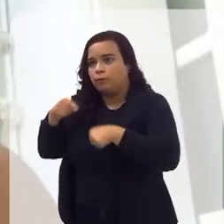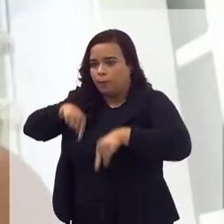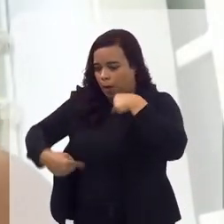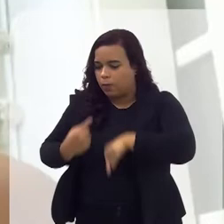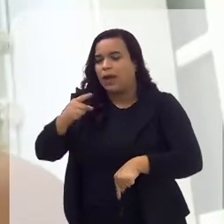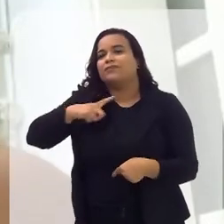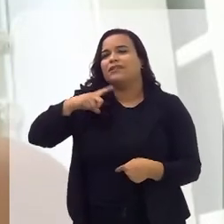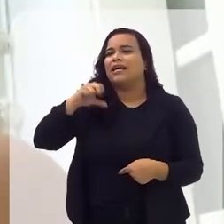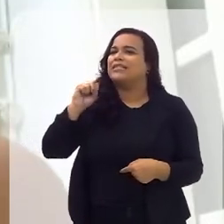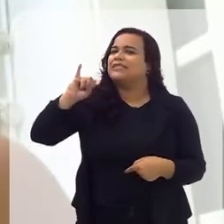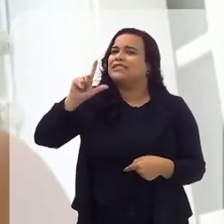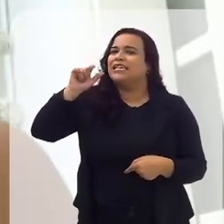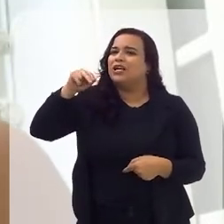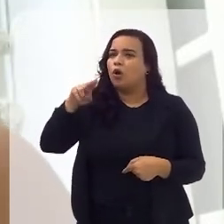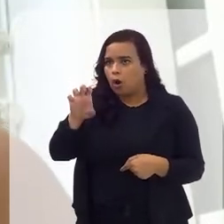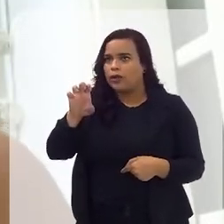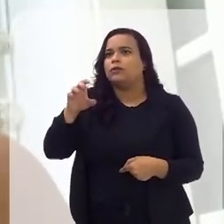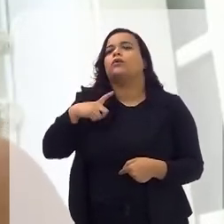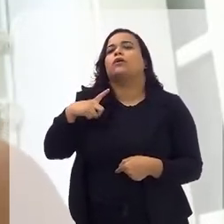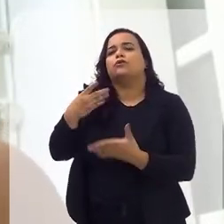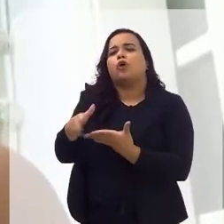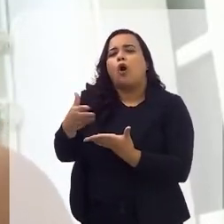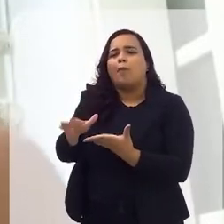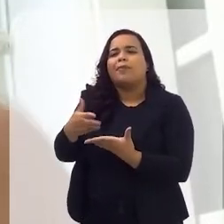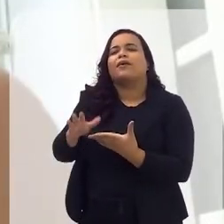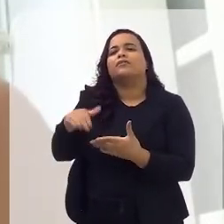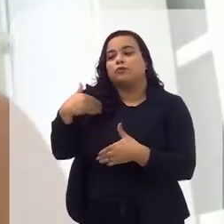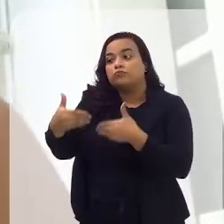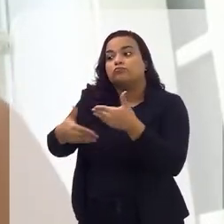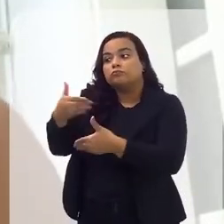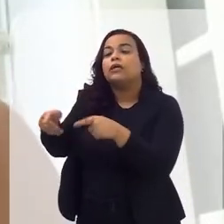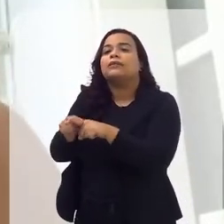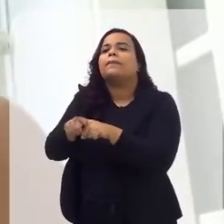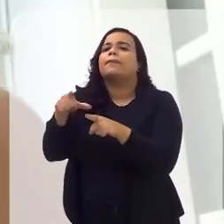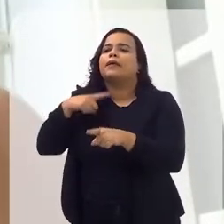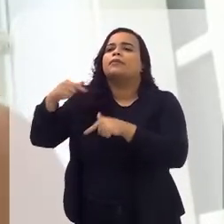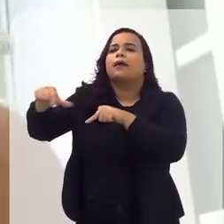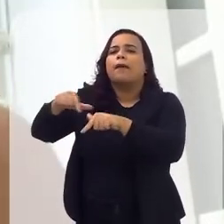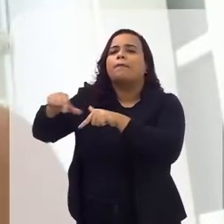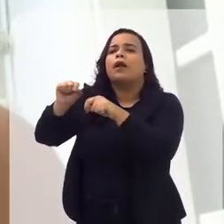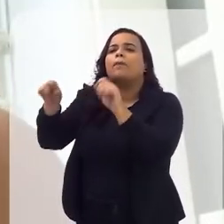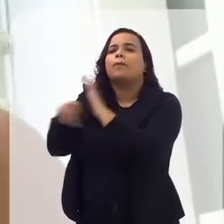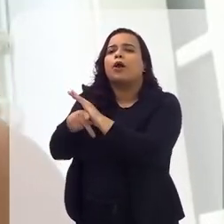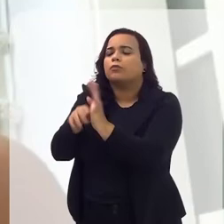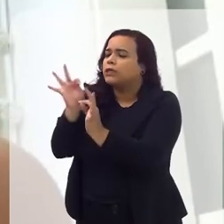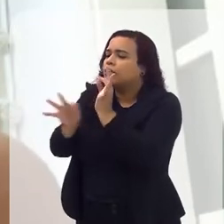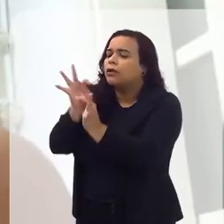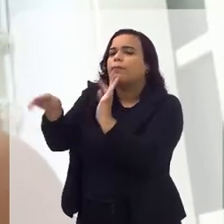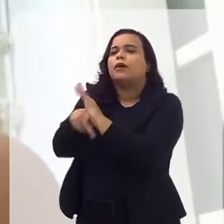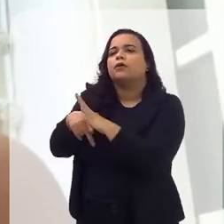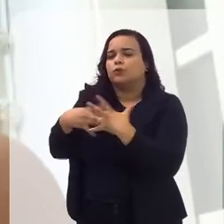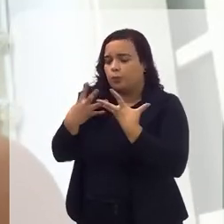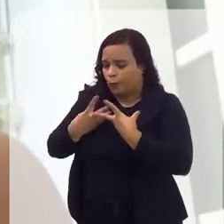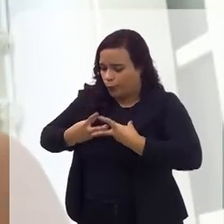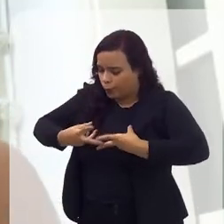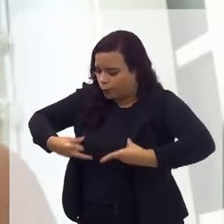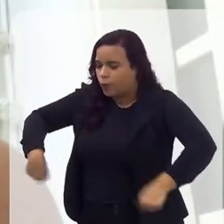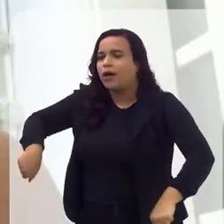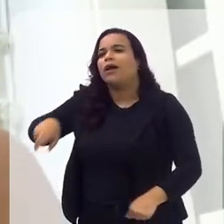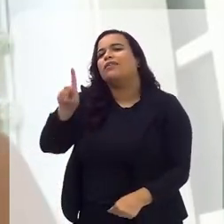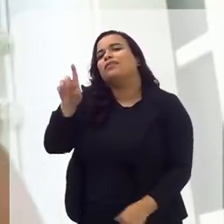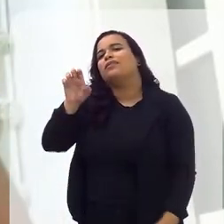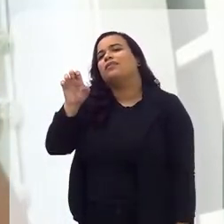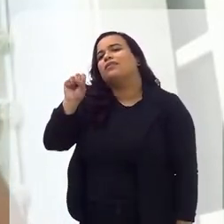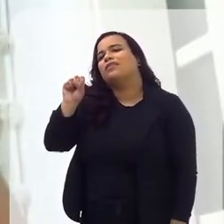silicone circulando, então tudo isso leva tempo e tem um trabalho para ser feito também de desintoxicação. Mas